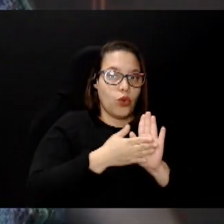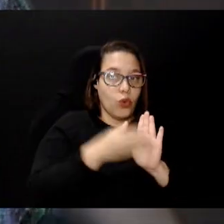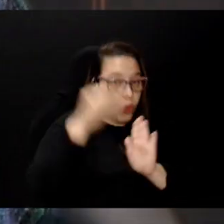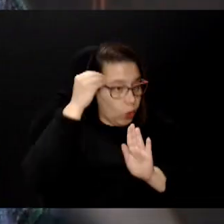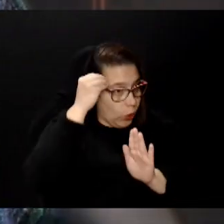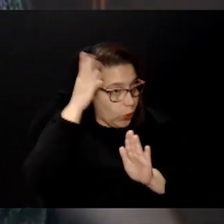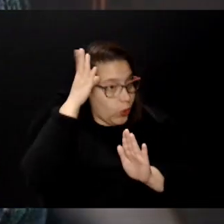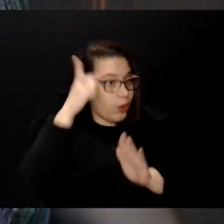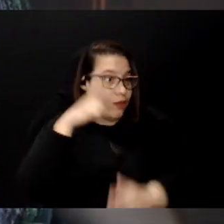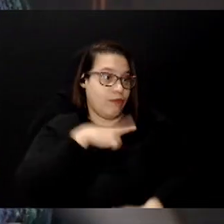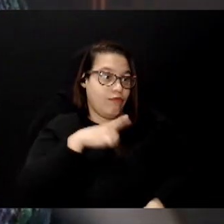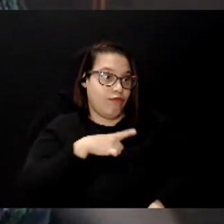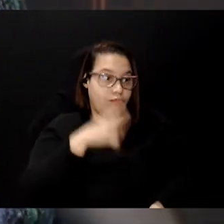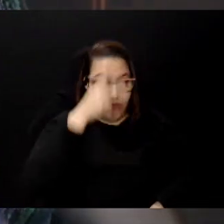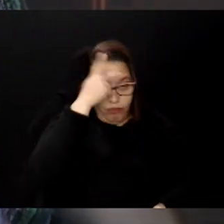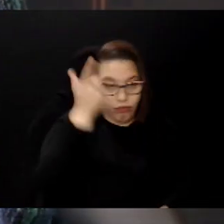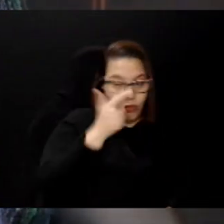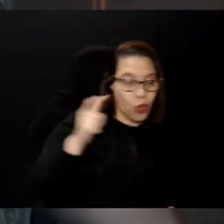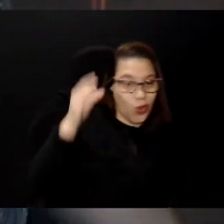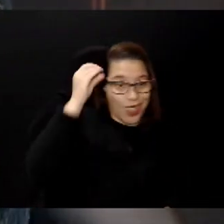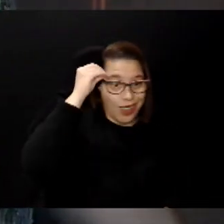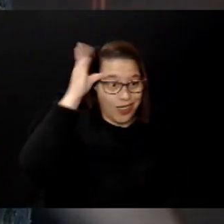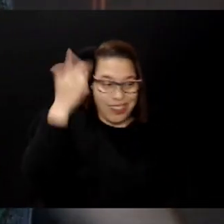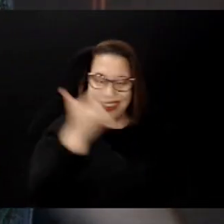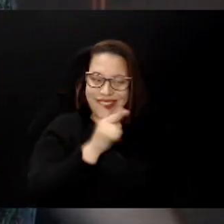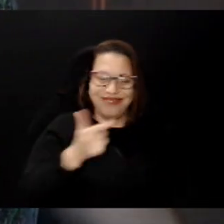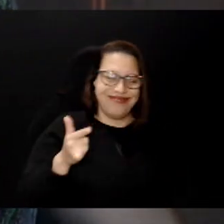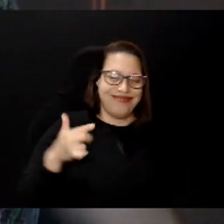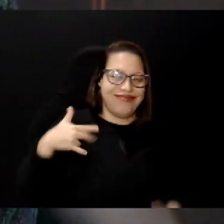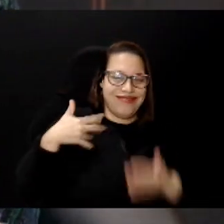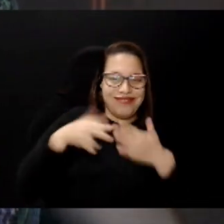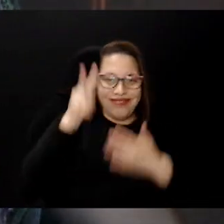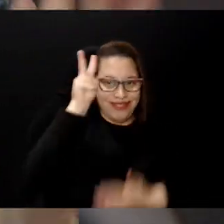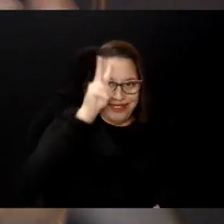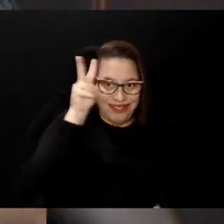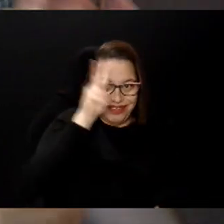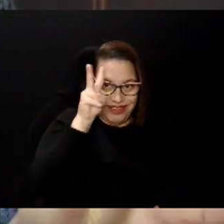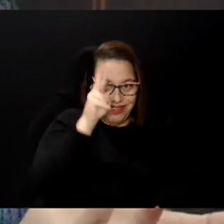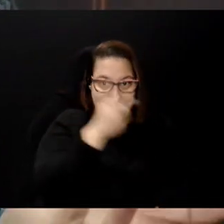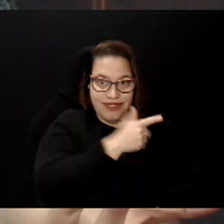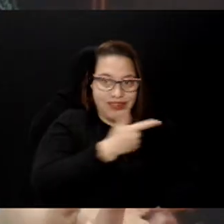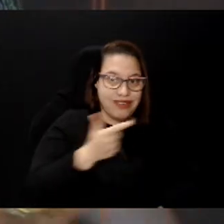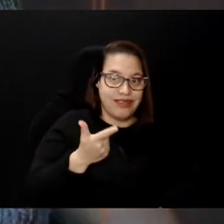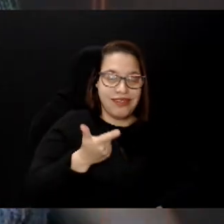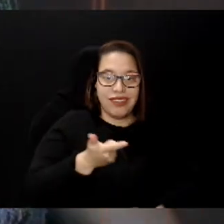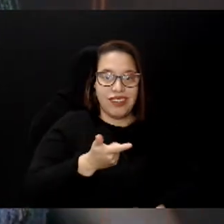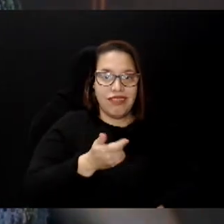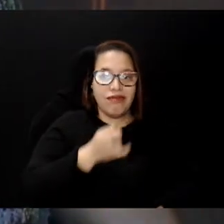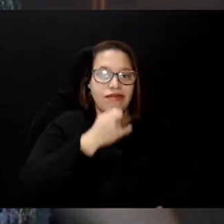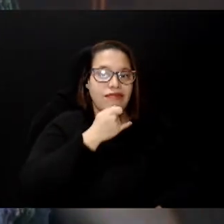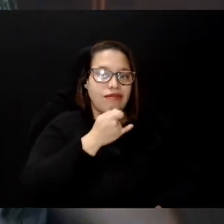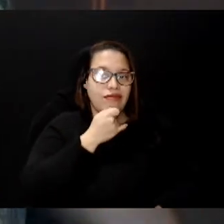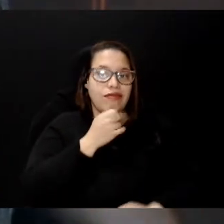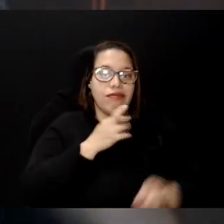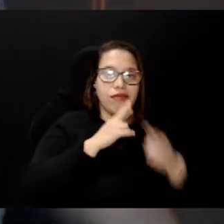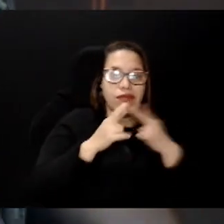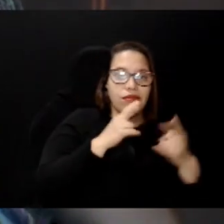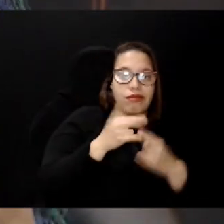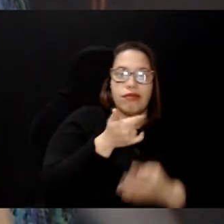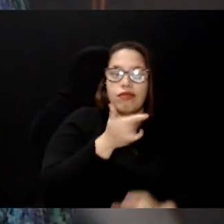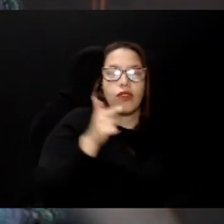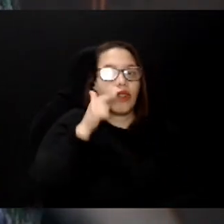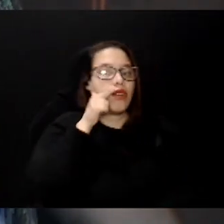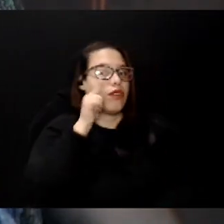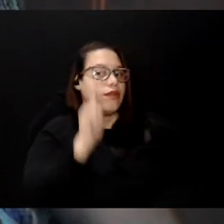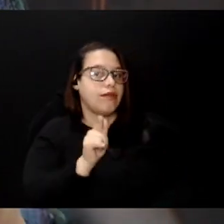sem repertório é uma pessoa... É triste ter um relacionamento com alguém que não consegue